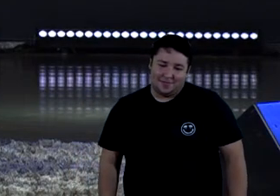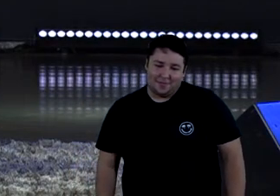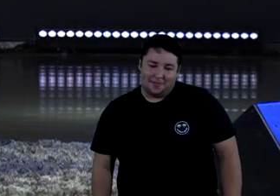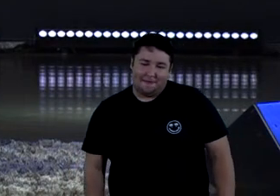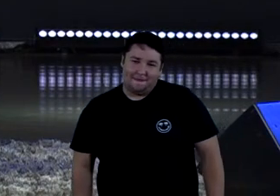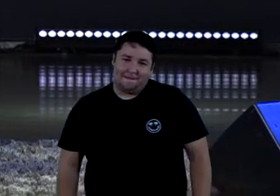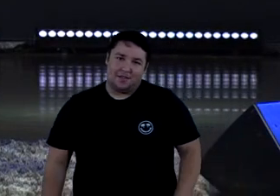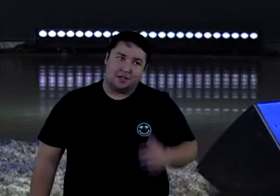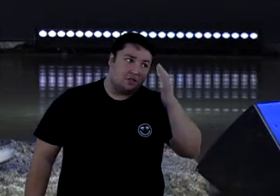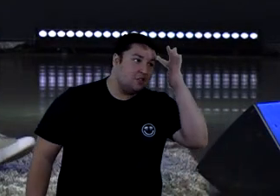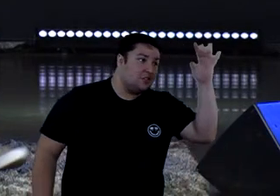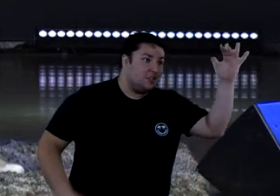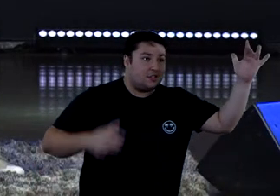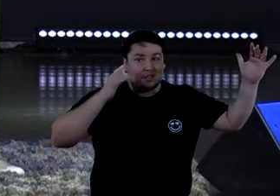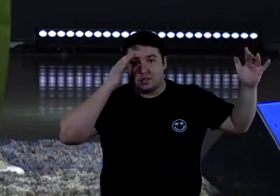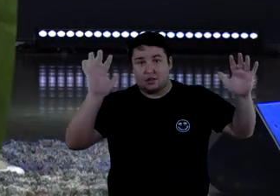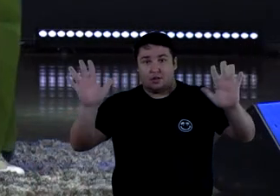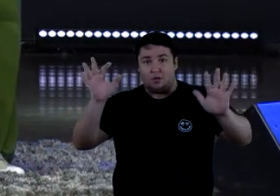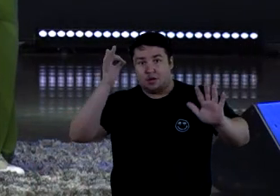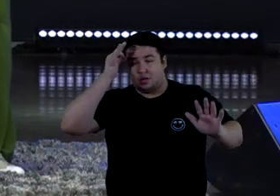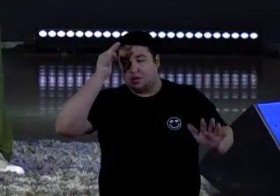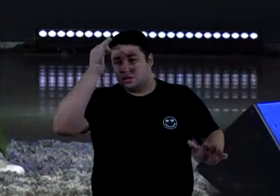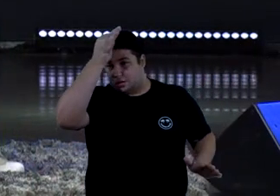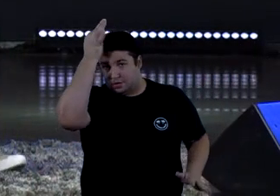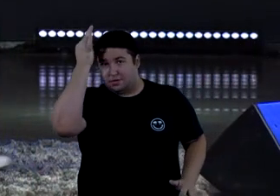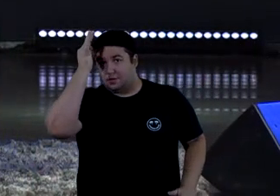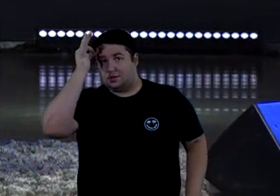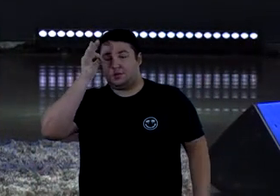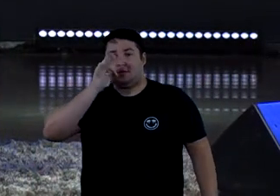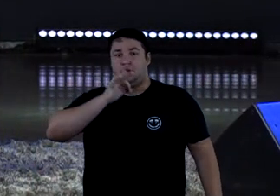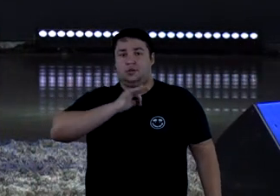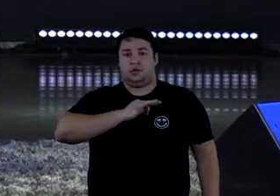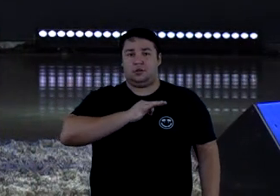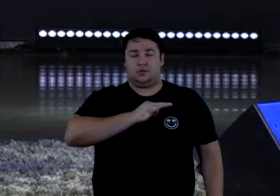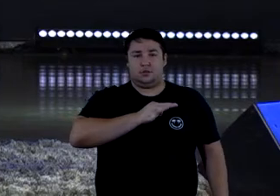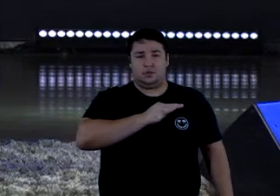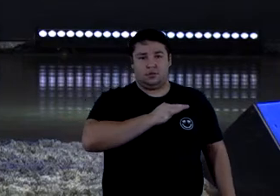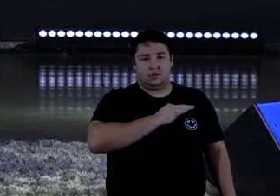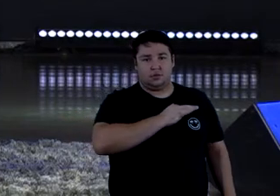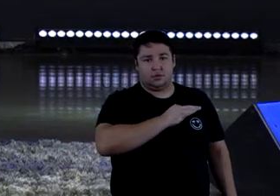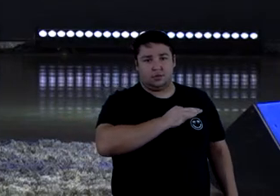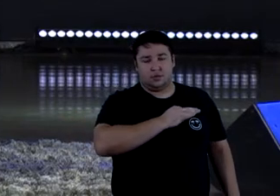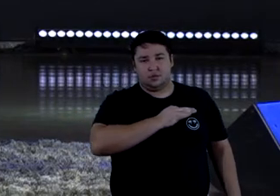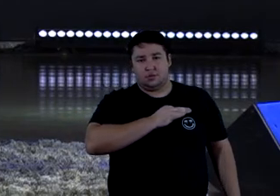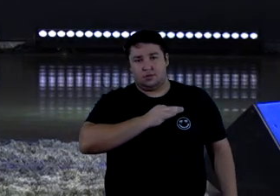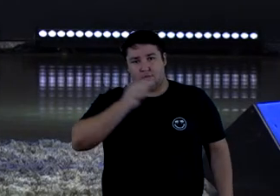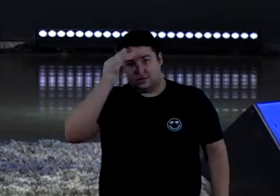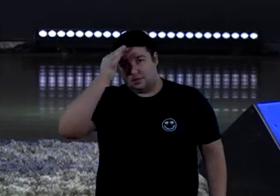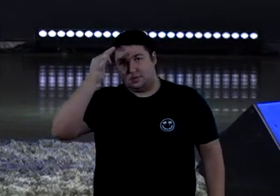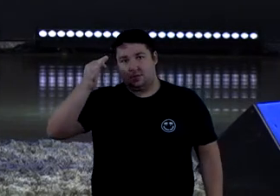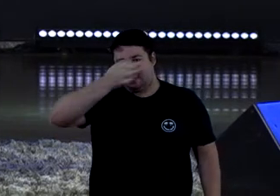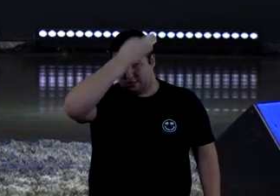Não se distraia. Deixa o Espírito Santo falar com você. Não se distraia.